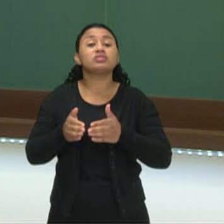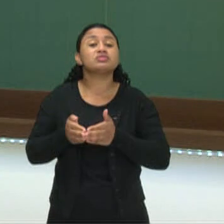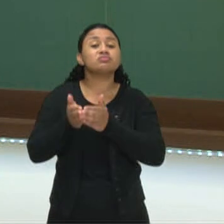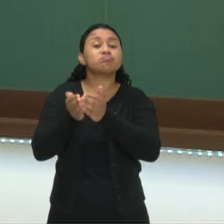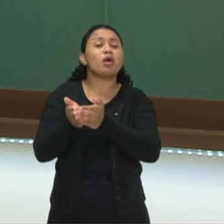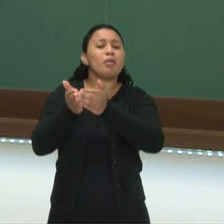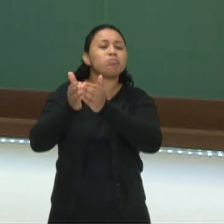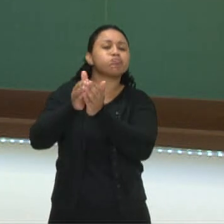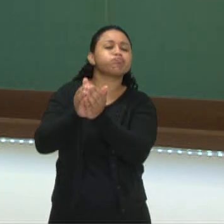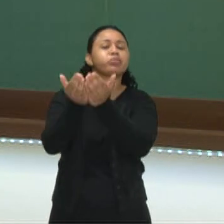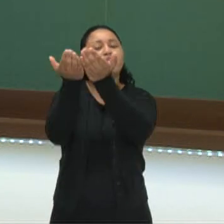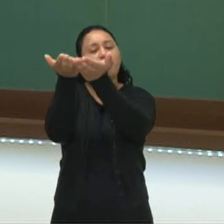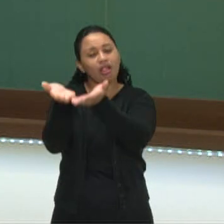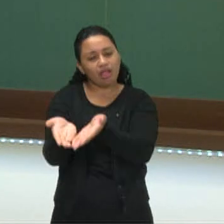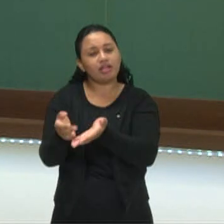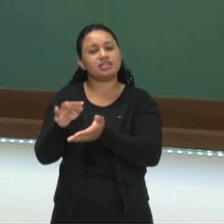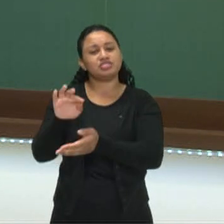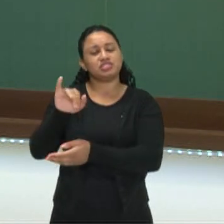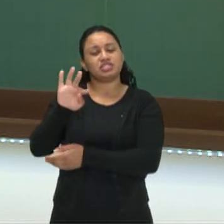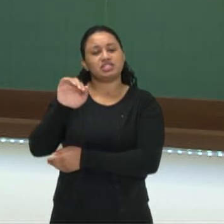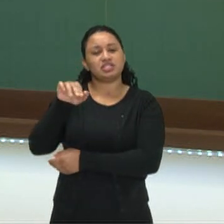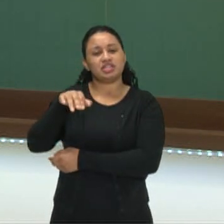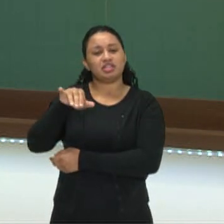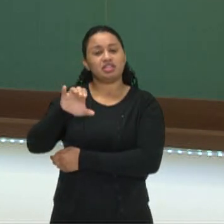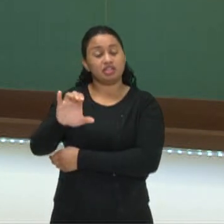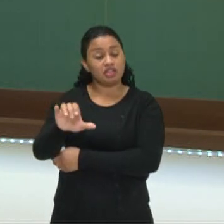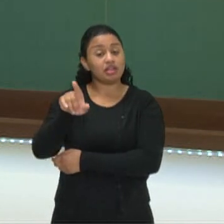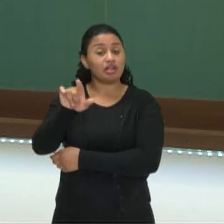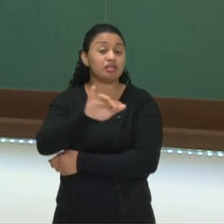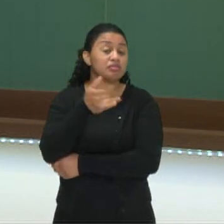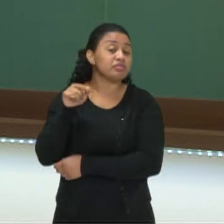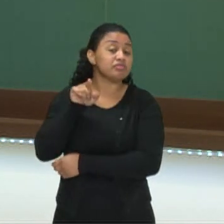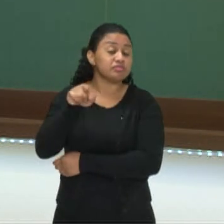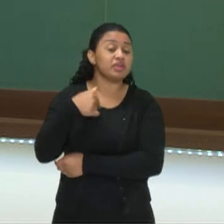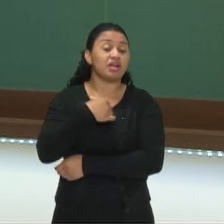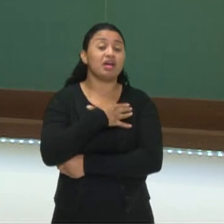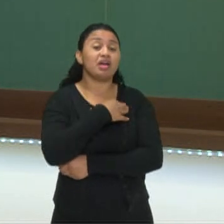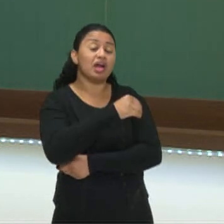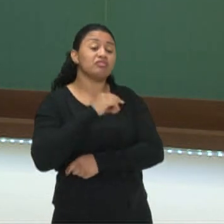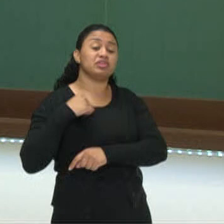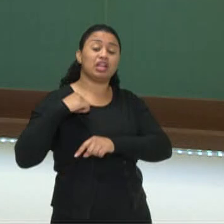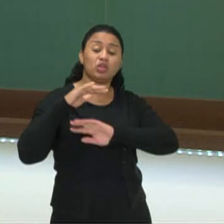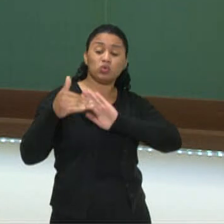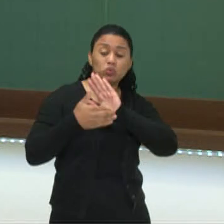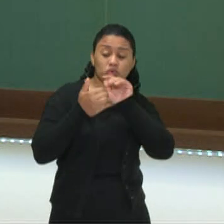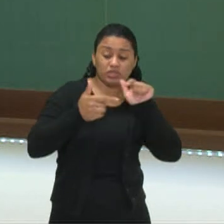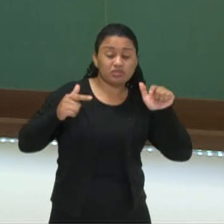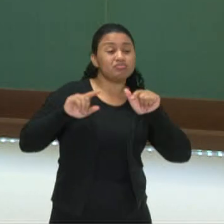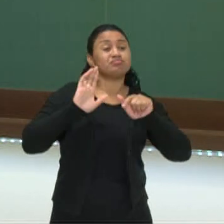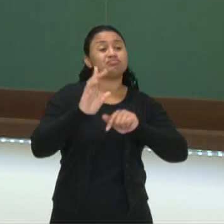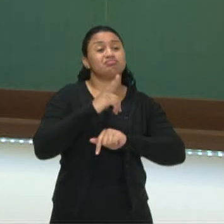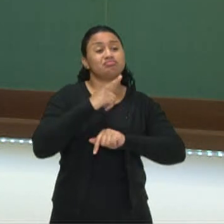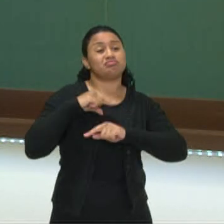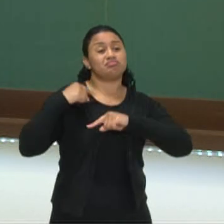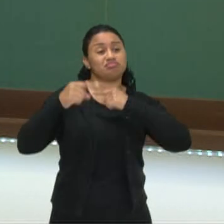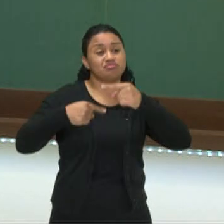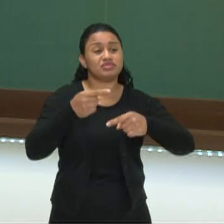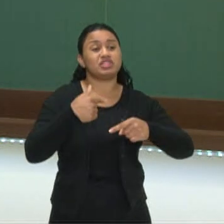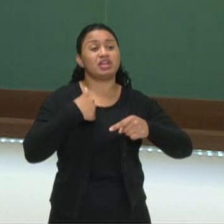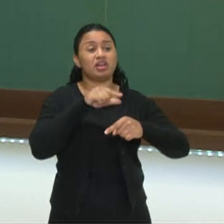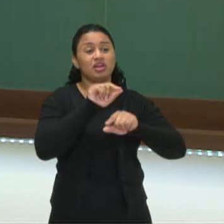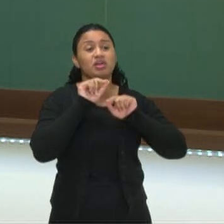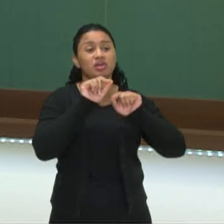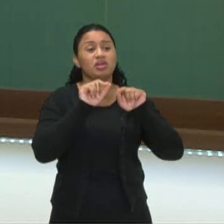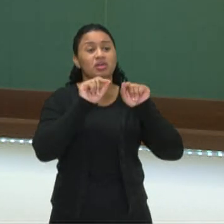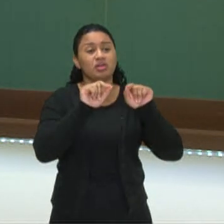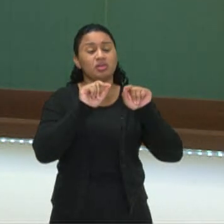forma muito heróica. Então, ele estava vinculado ao Titanic e falece, e sua filha herda tudo, e ela já era uma pessoa meio de vida, fica melhor ainda.